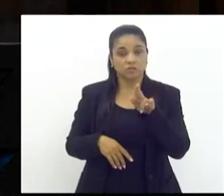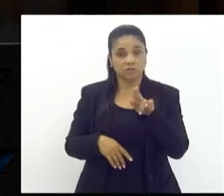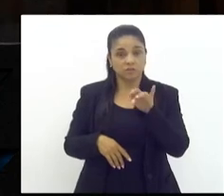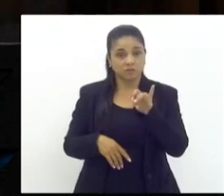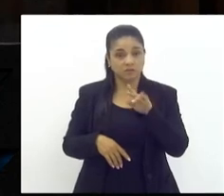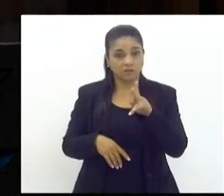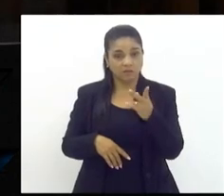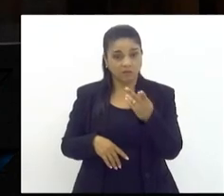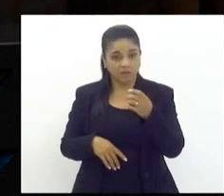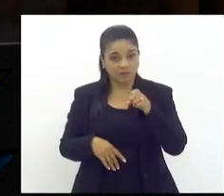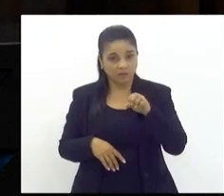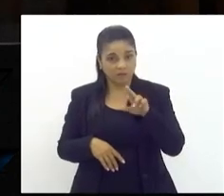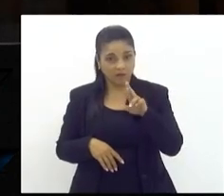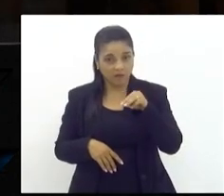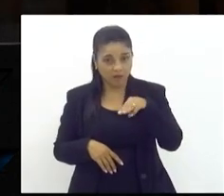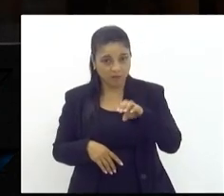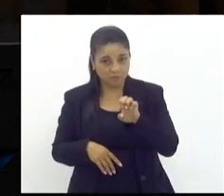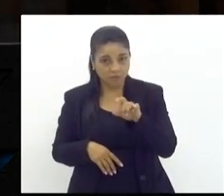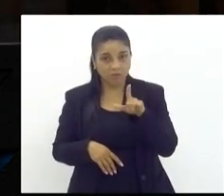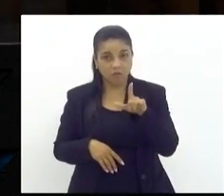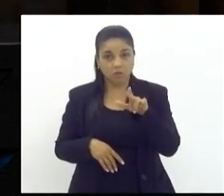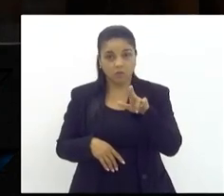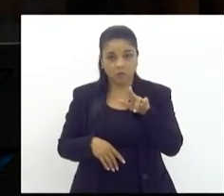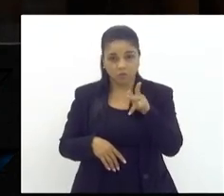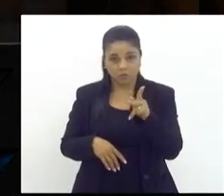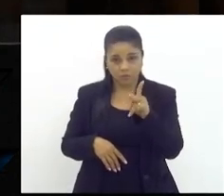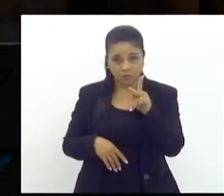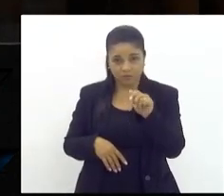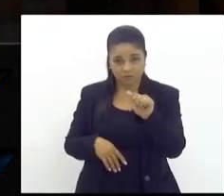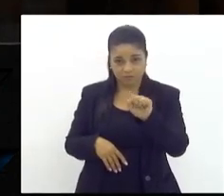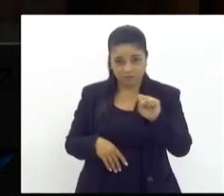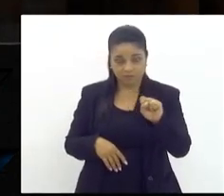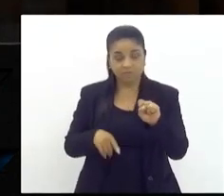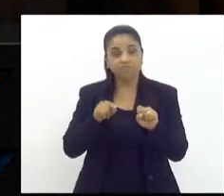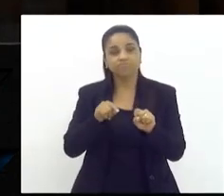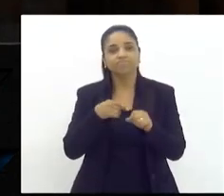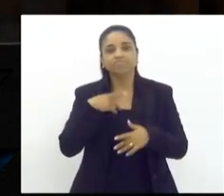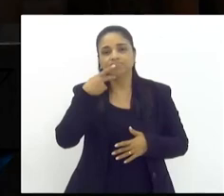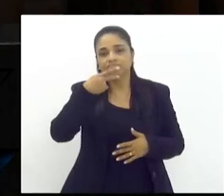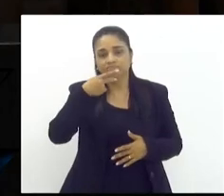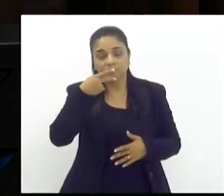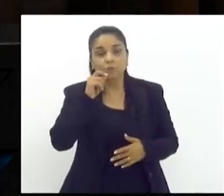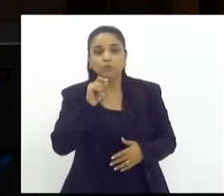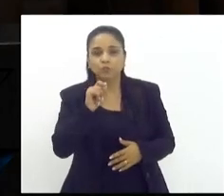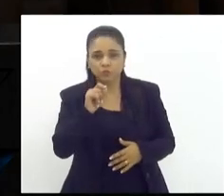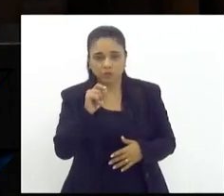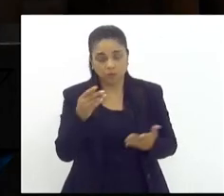também uma fala muito contundente do que representa hoje